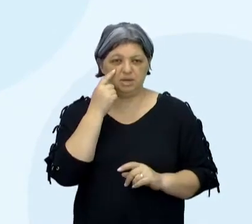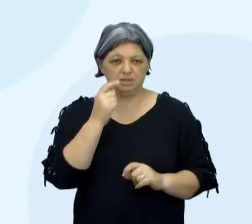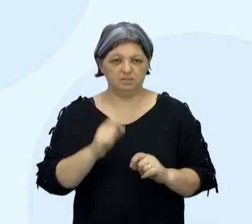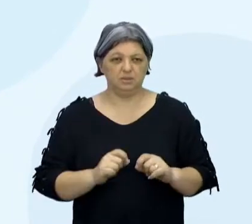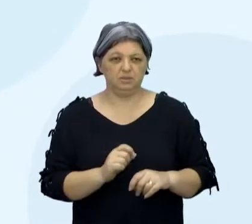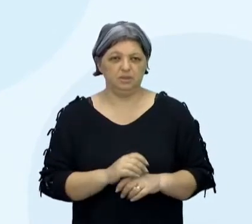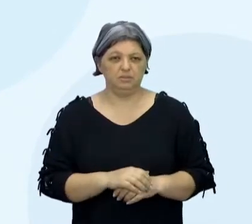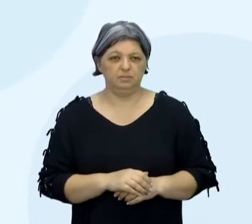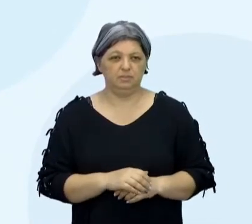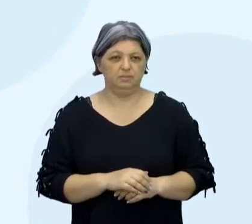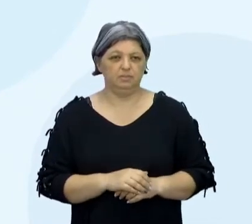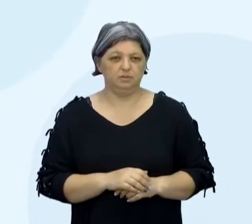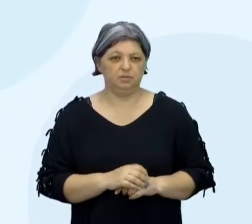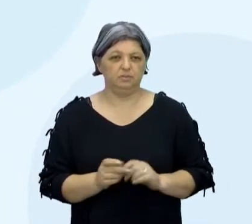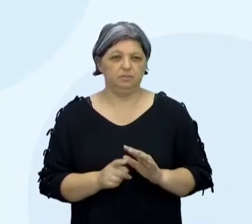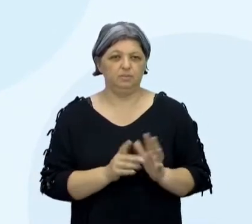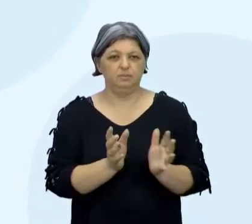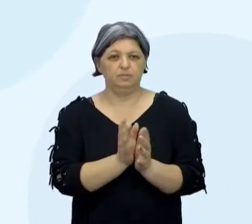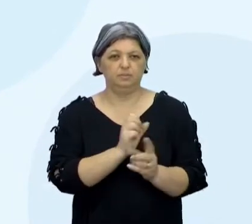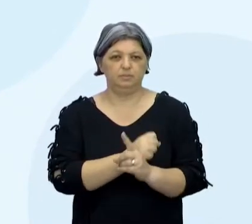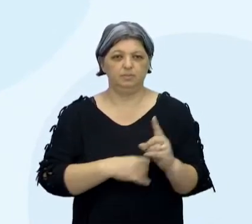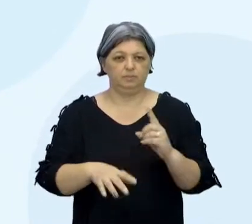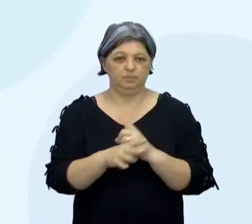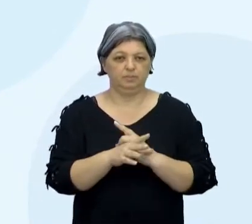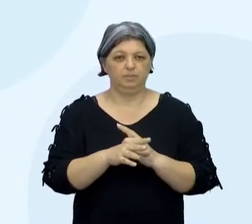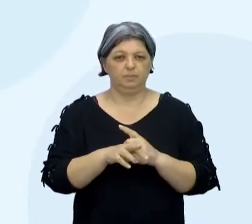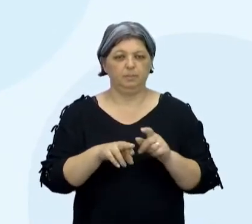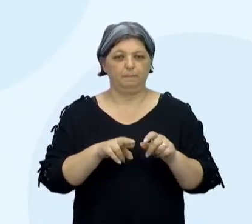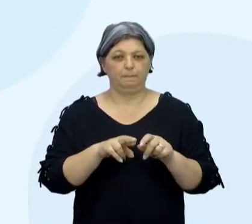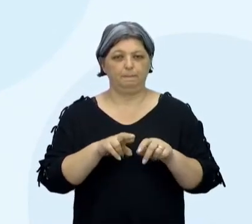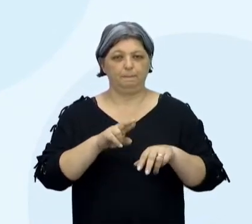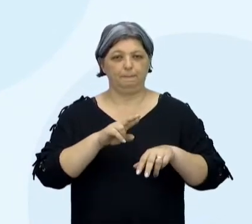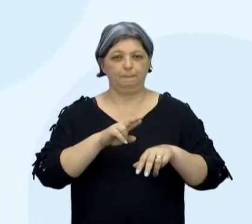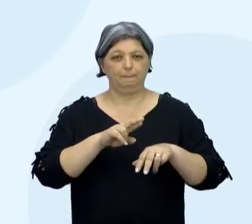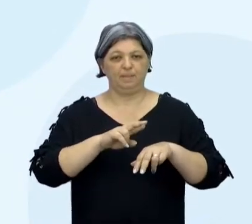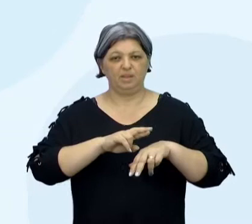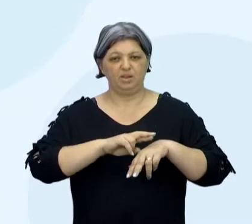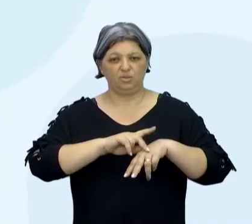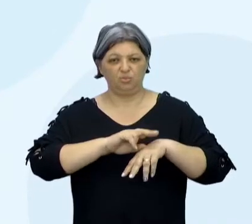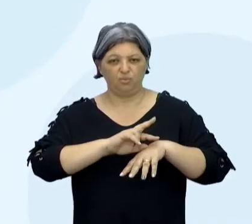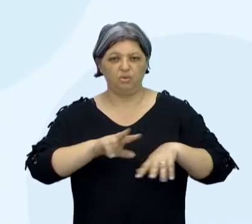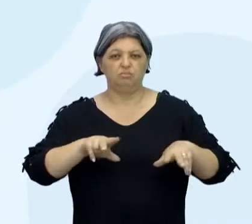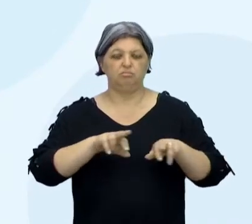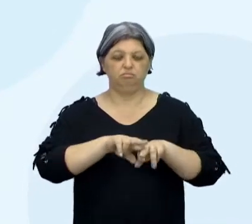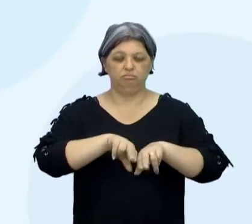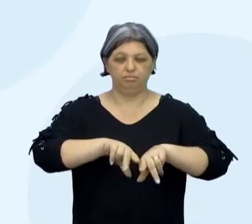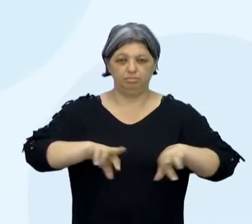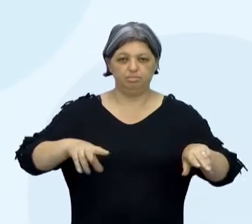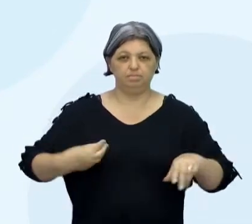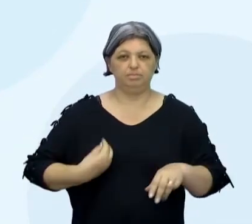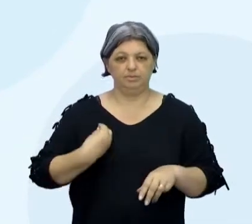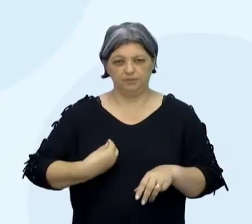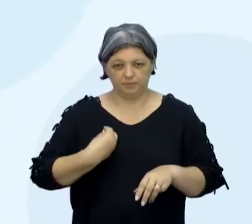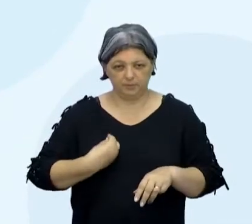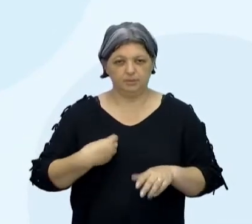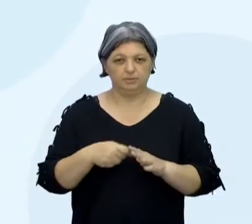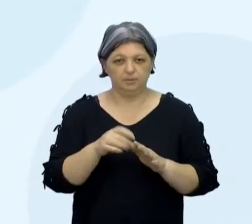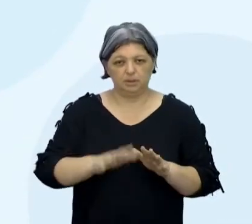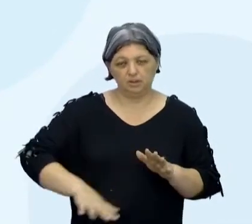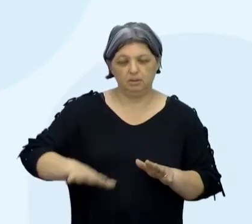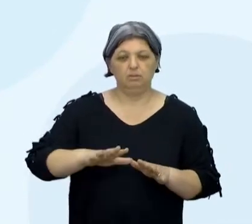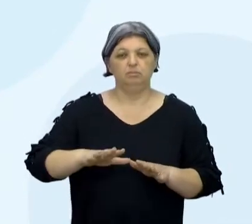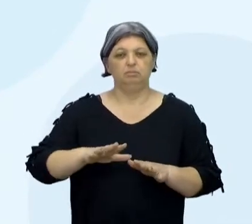vida as diferentes identidades culturais e ao meio ambiente em âmbito local